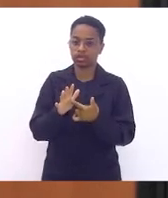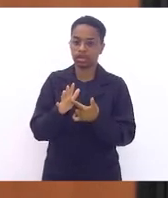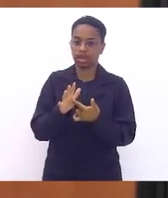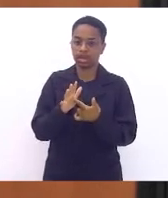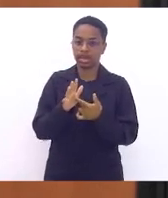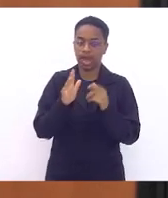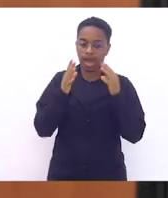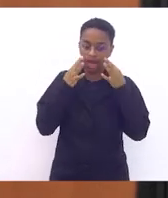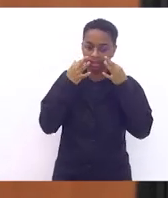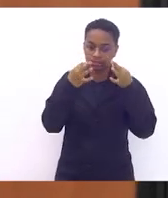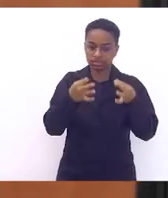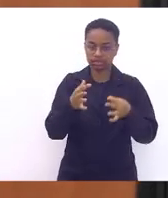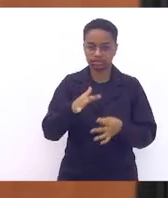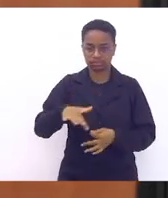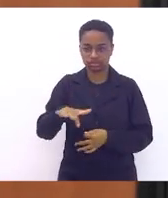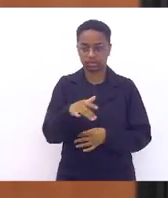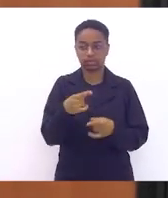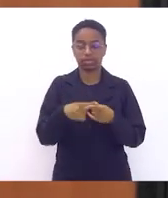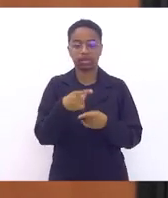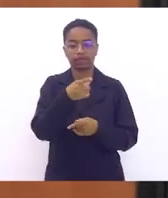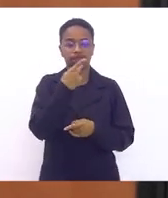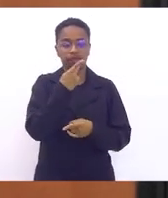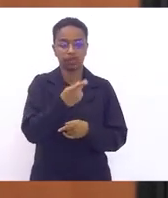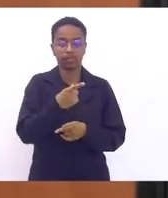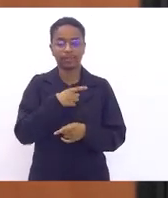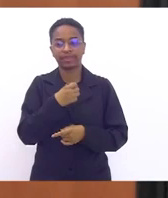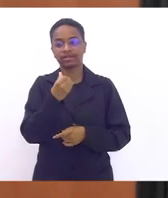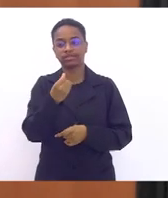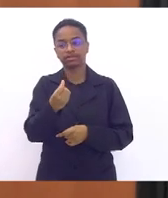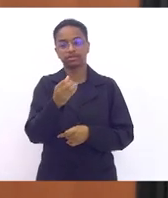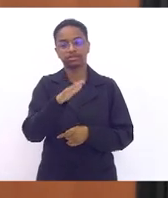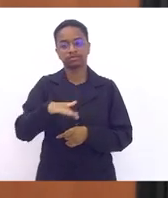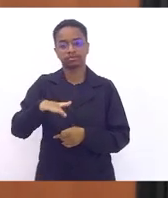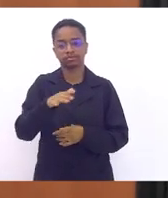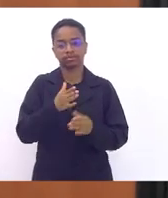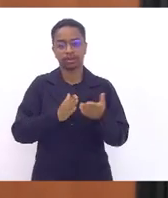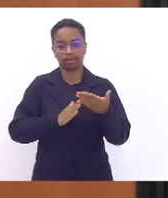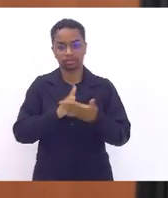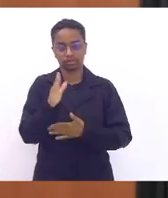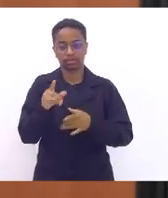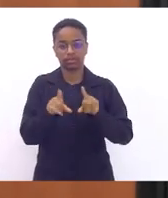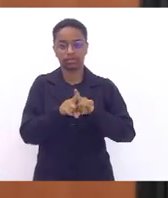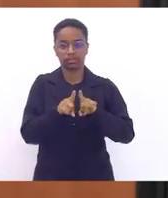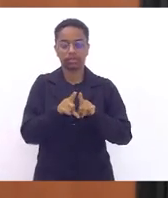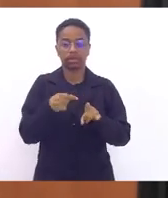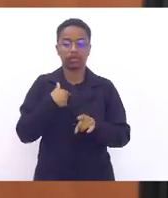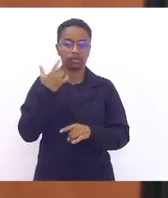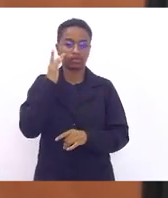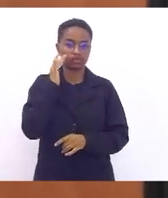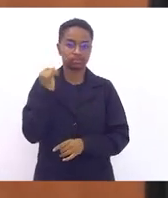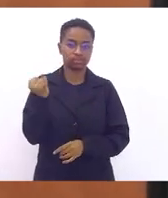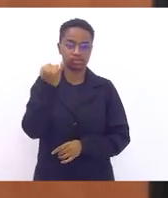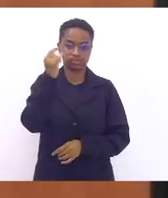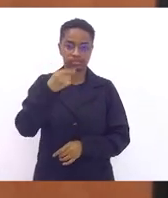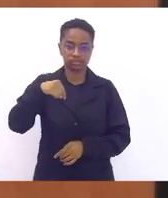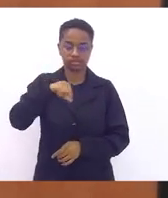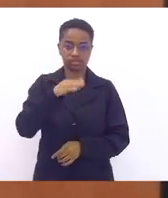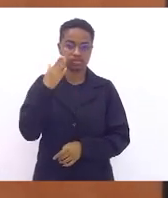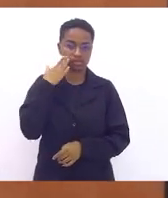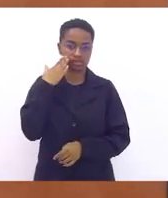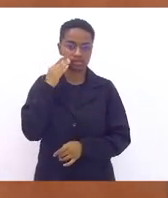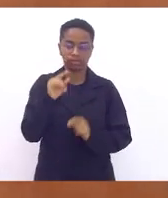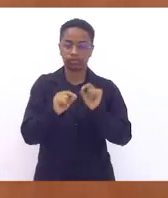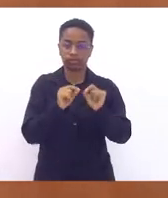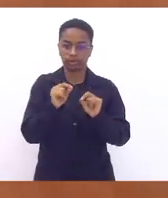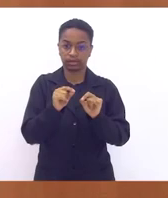falou, então, são 6 eixos que foram aprovados. Uma coisa também que eu acho importante da gente saber é que